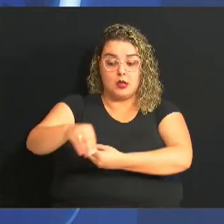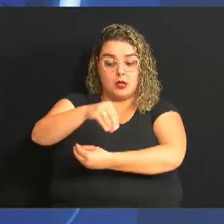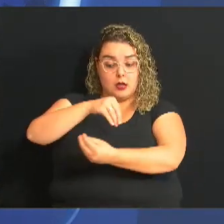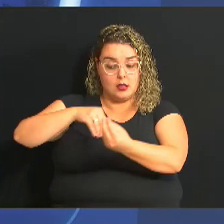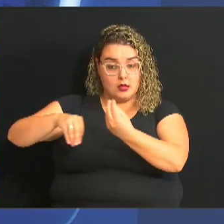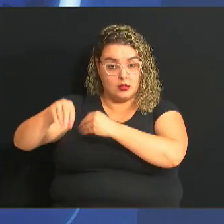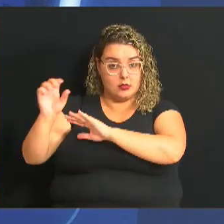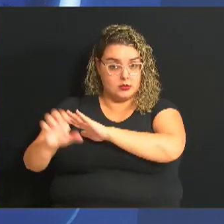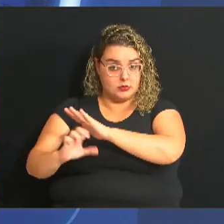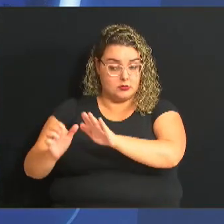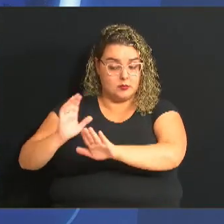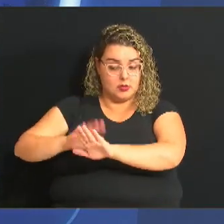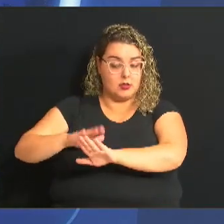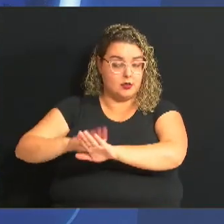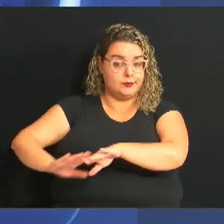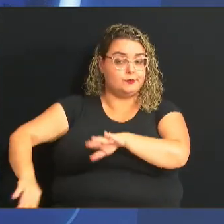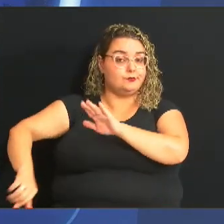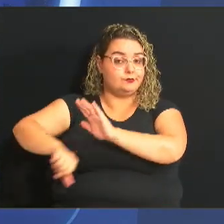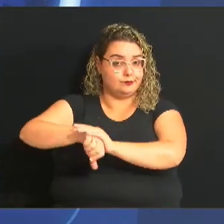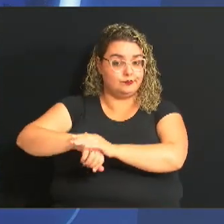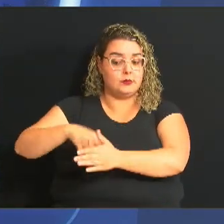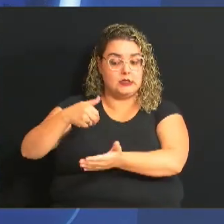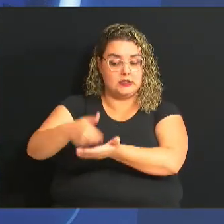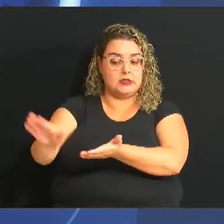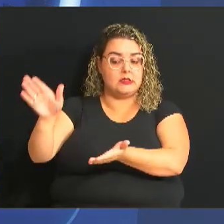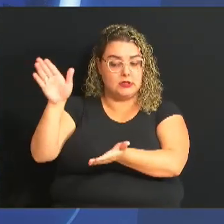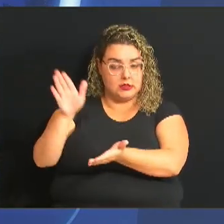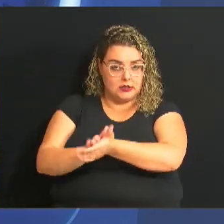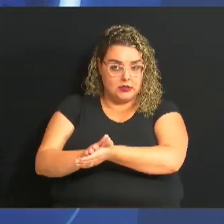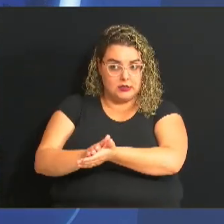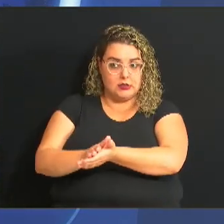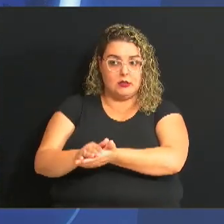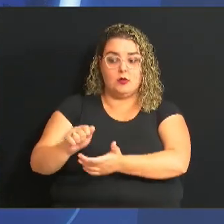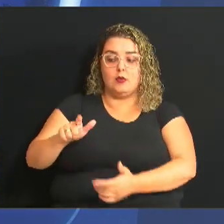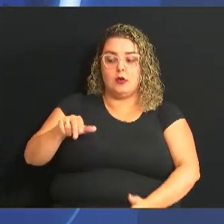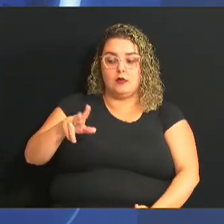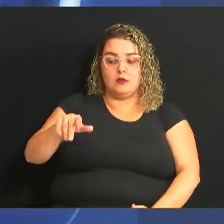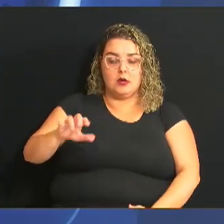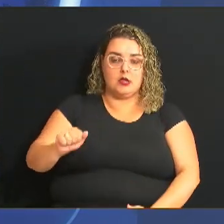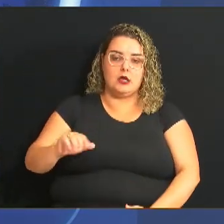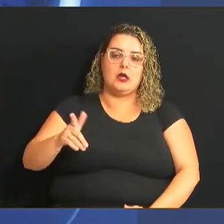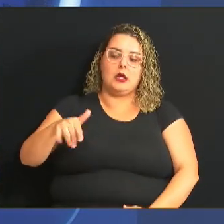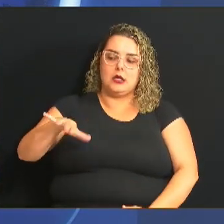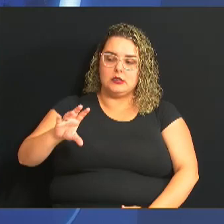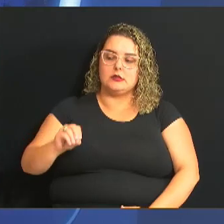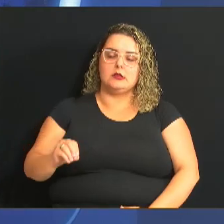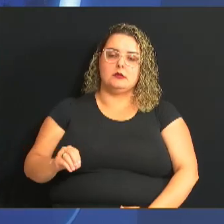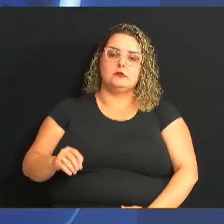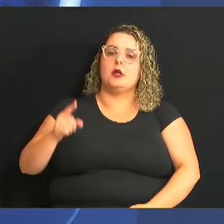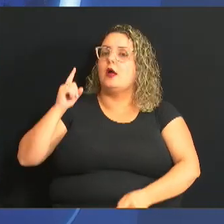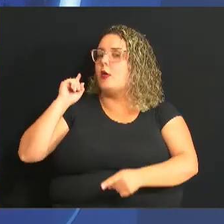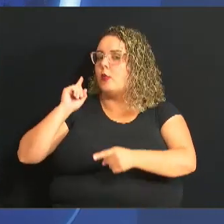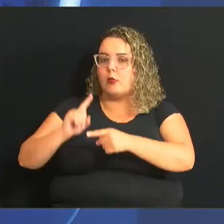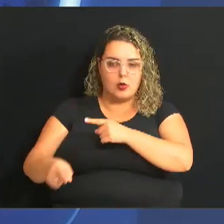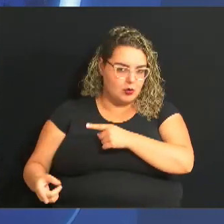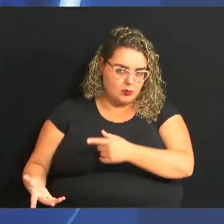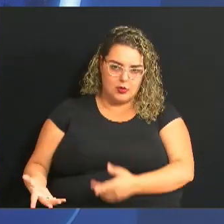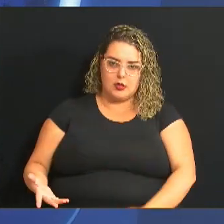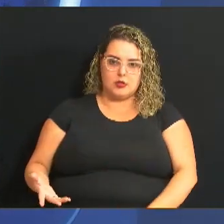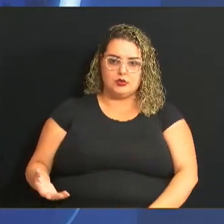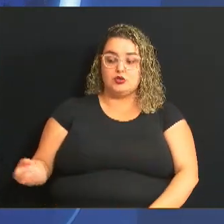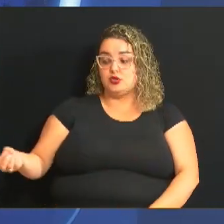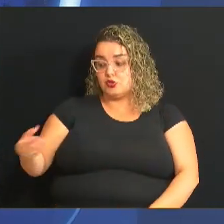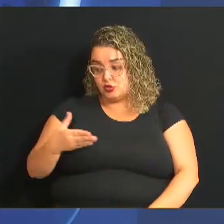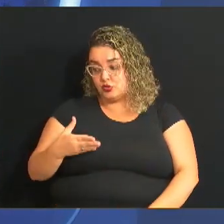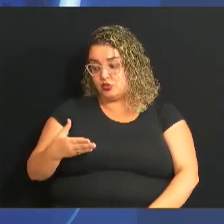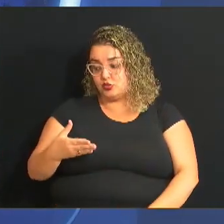essa prática criminosa serão multadas, terão alvará cassado e ficarão proibidas de obter nova